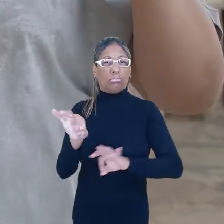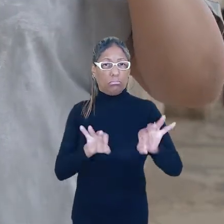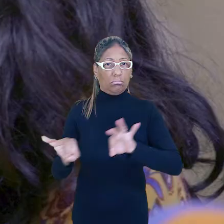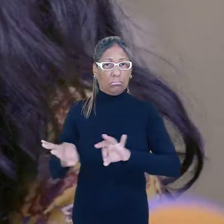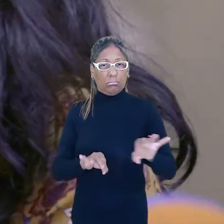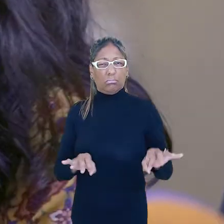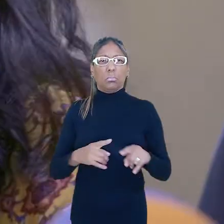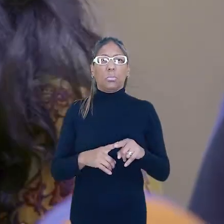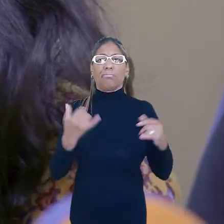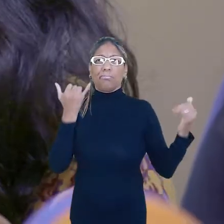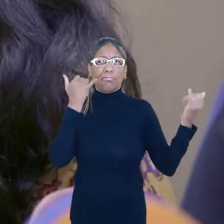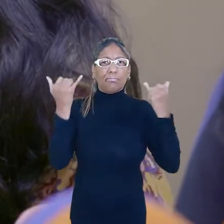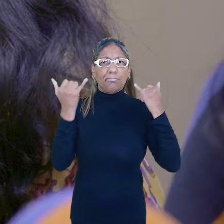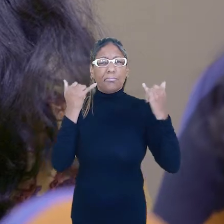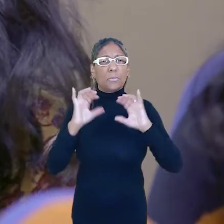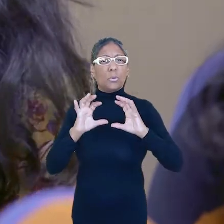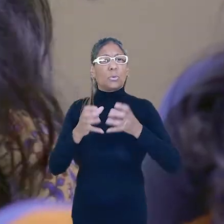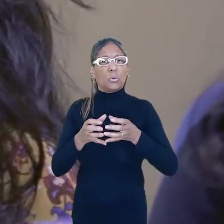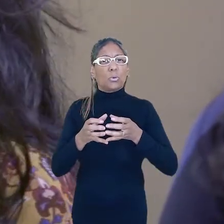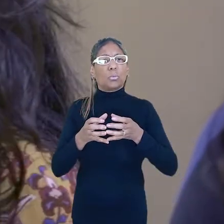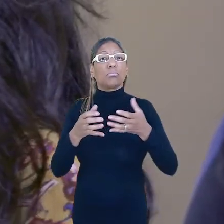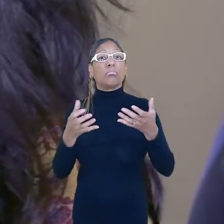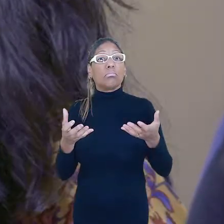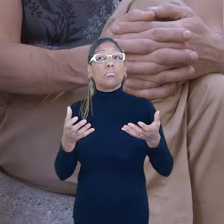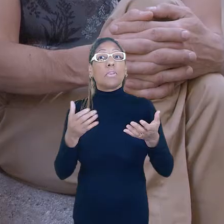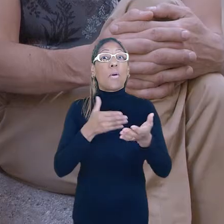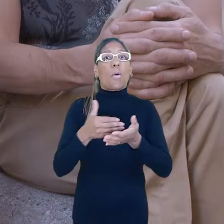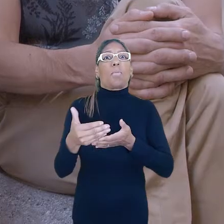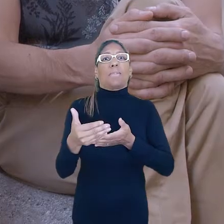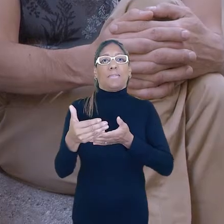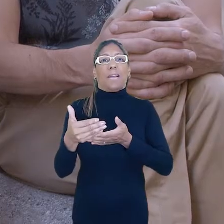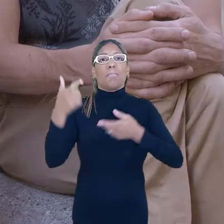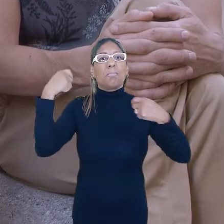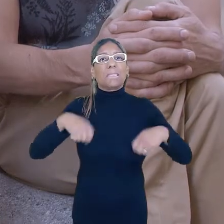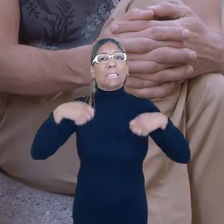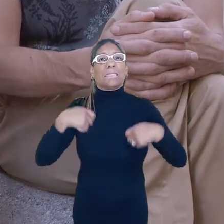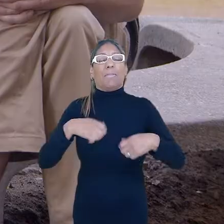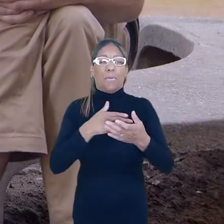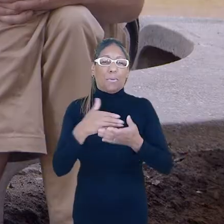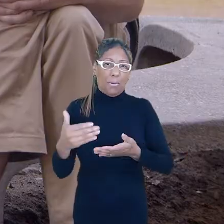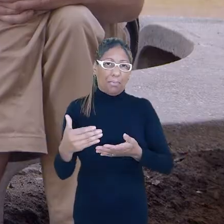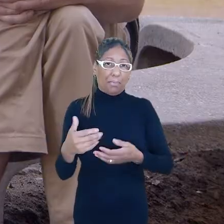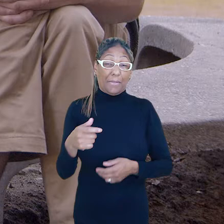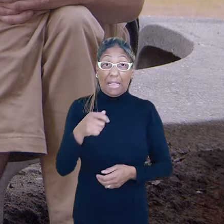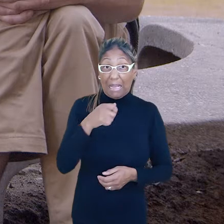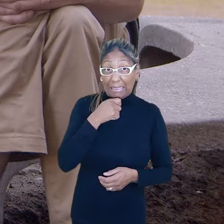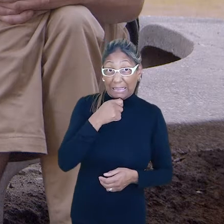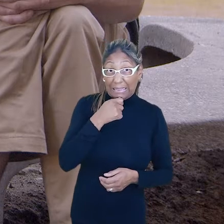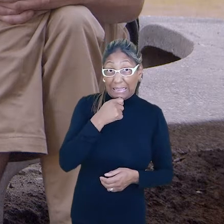organizada. Marina. A gente ouviu muito, eu acho, esse termo dos grupos também. O Lado a Lado veio para dar esse empurrão que precisava. Então,